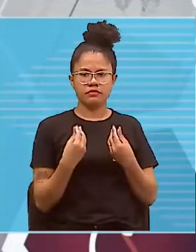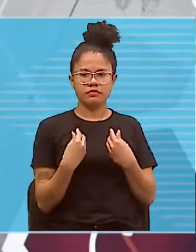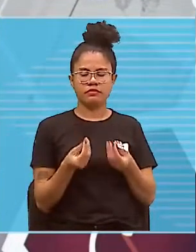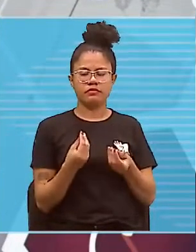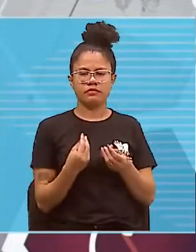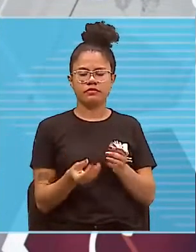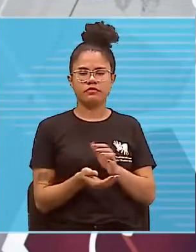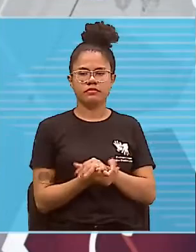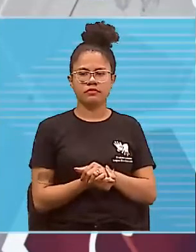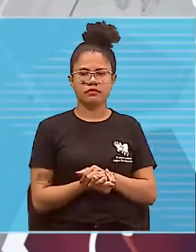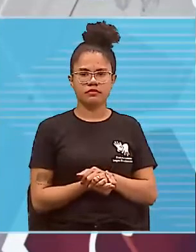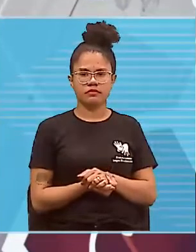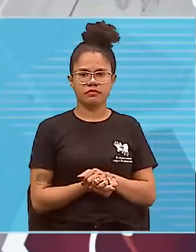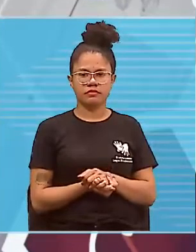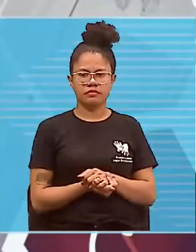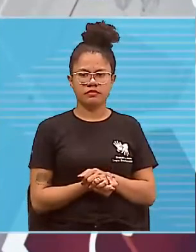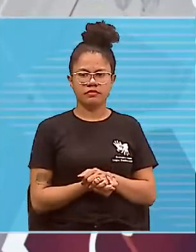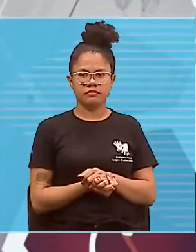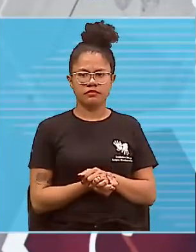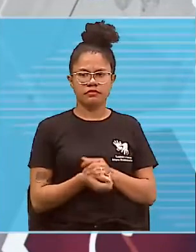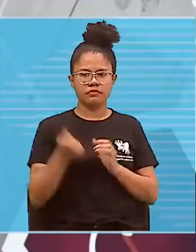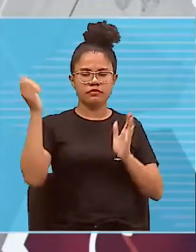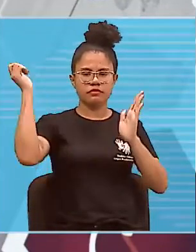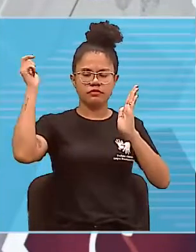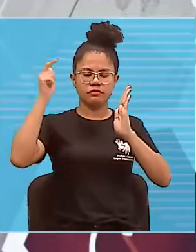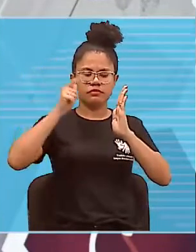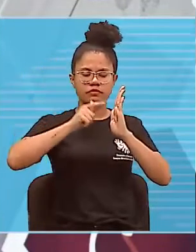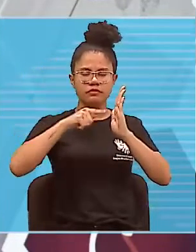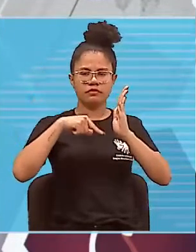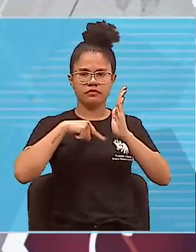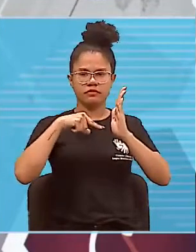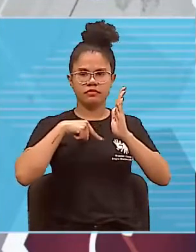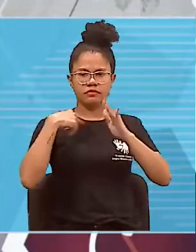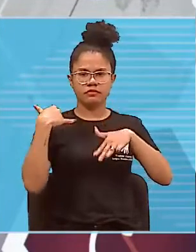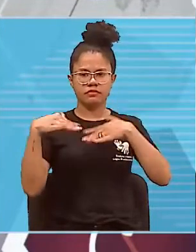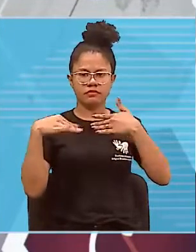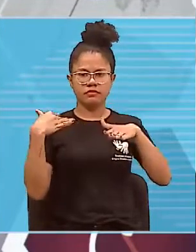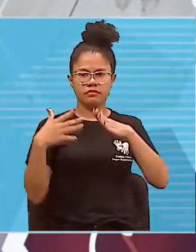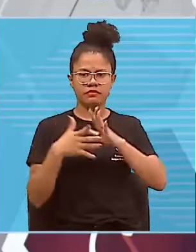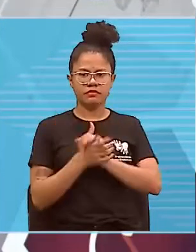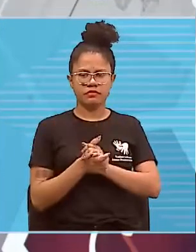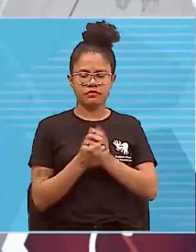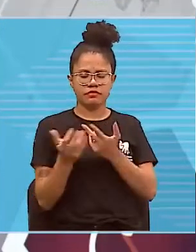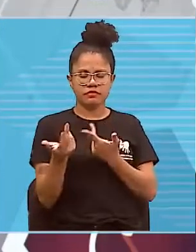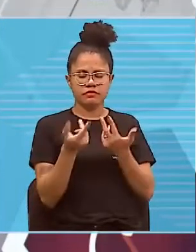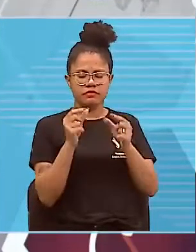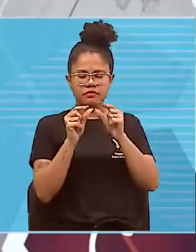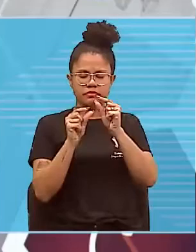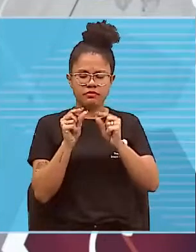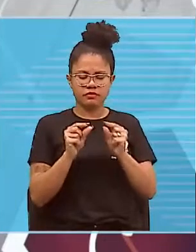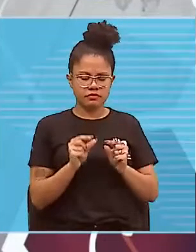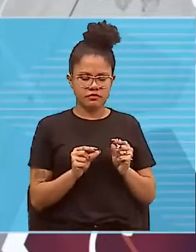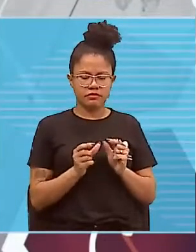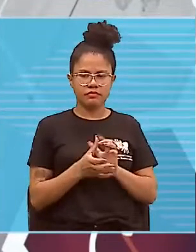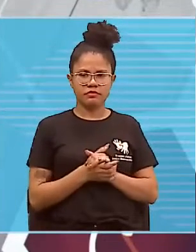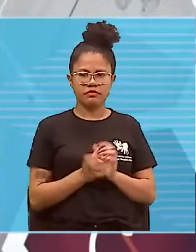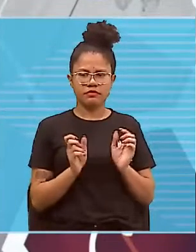ela tem um comportamento corpuscular ou seja ela se comporta como uma partícula beleza